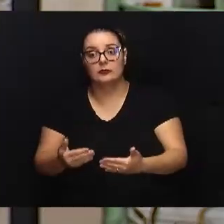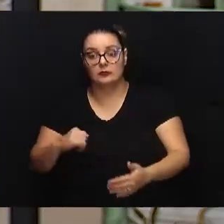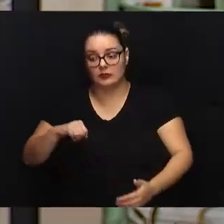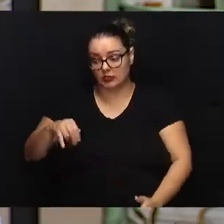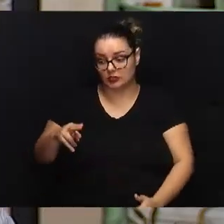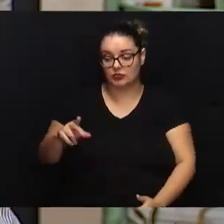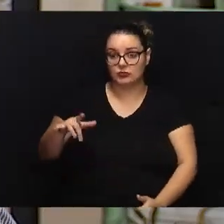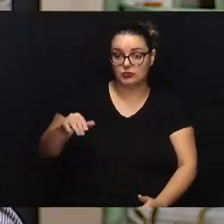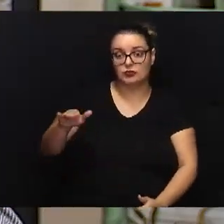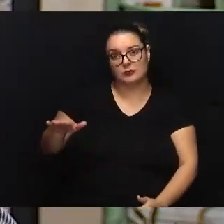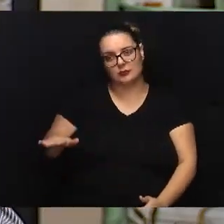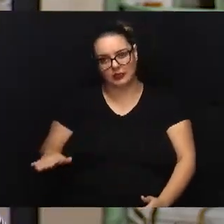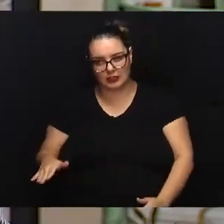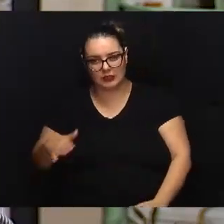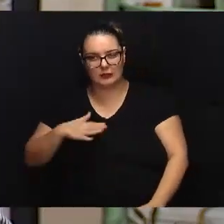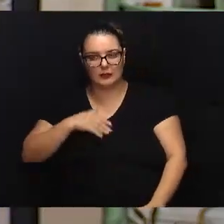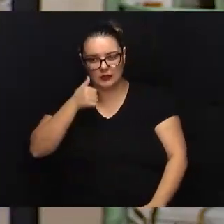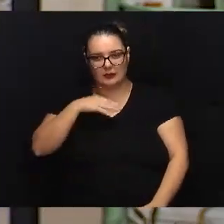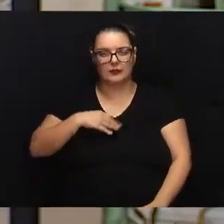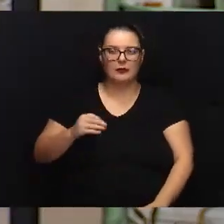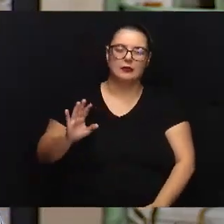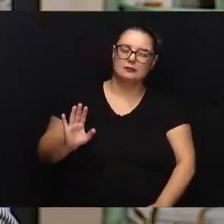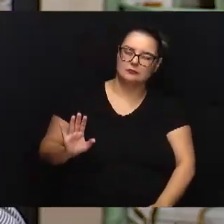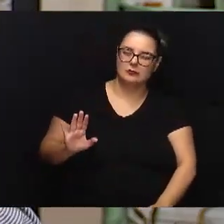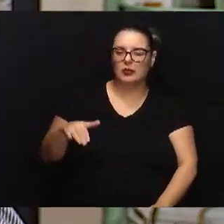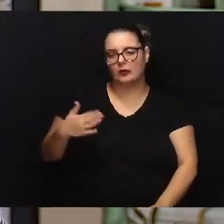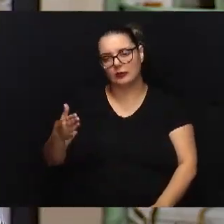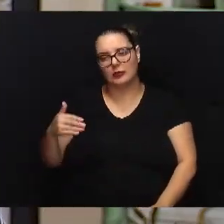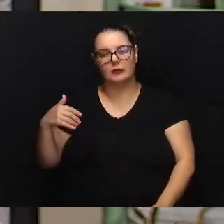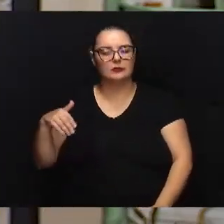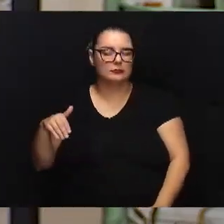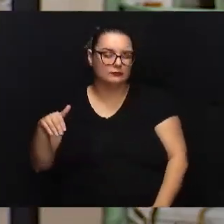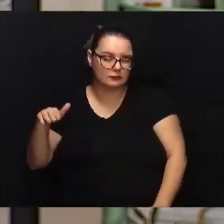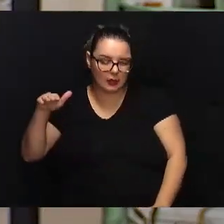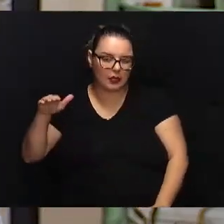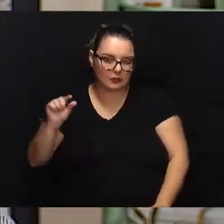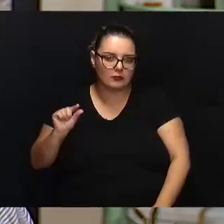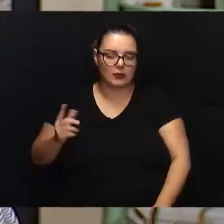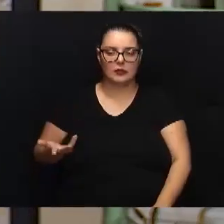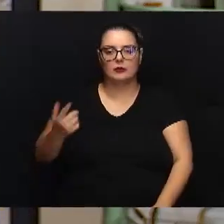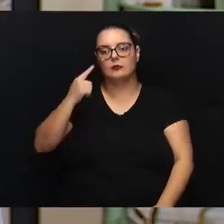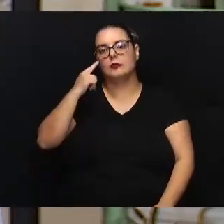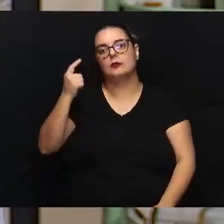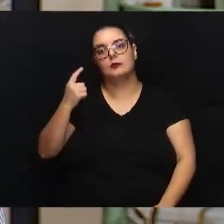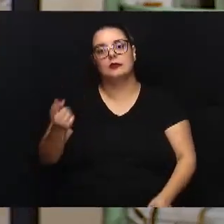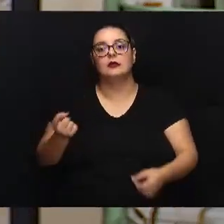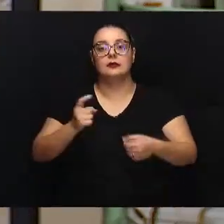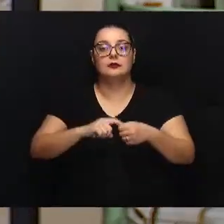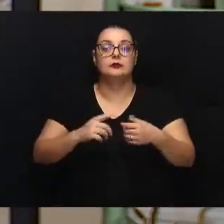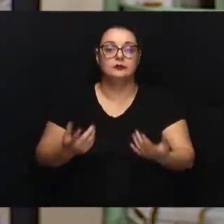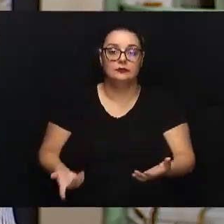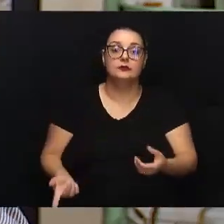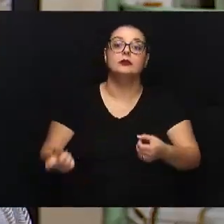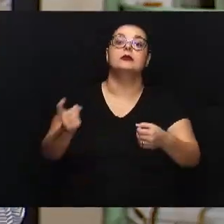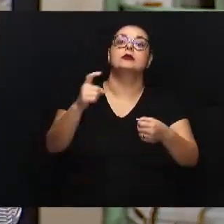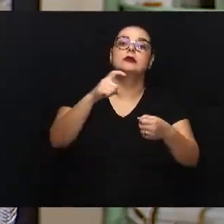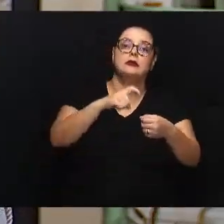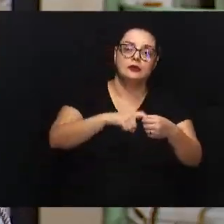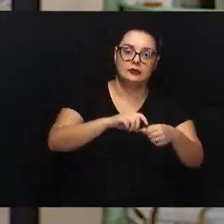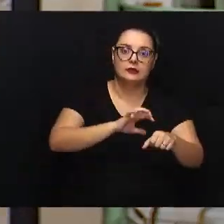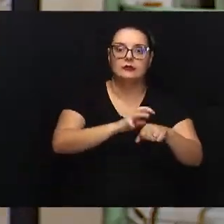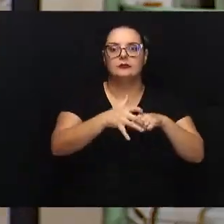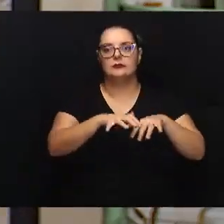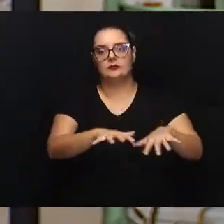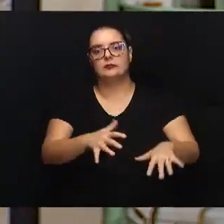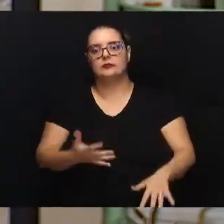filha. Eu falei, não, quando ela tiver maiorzinha, eu posso pensar em voltar. E aí voltei na pandemia, quando todo